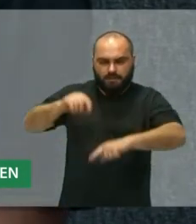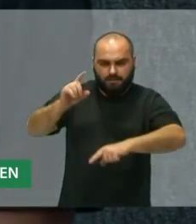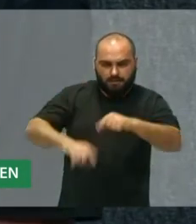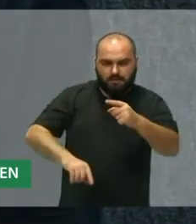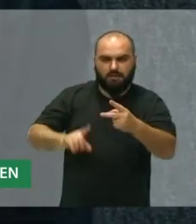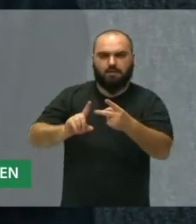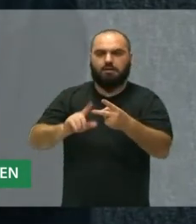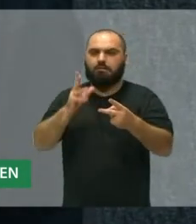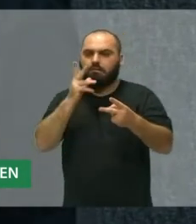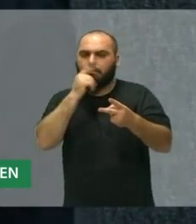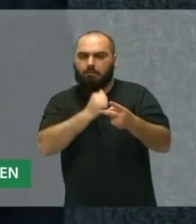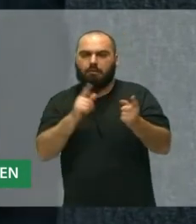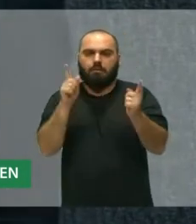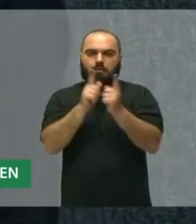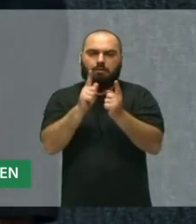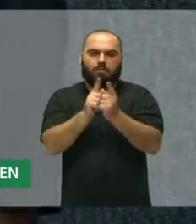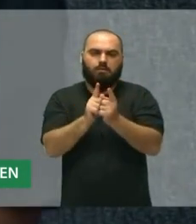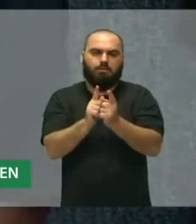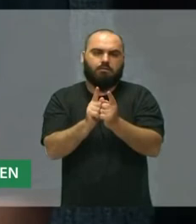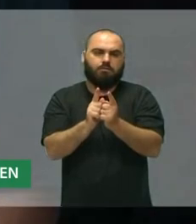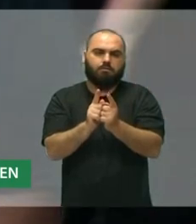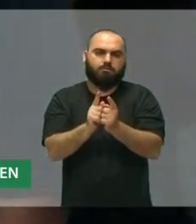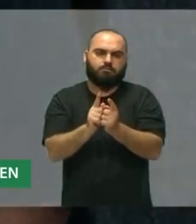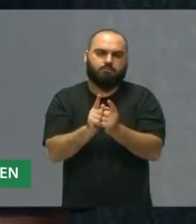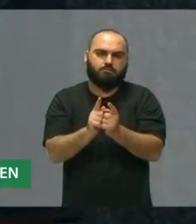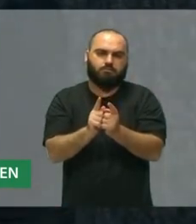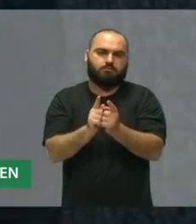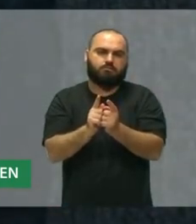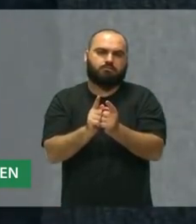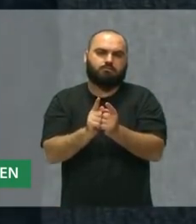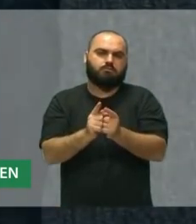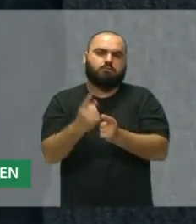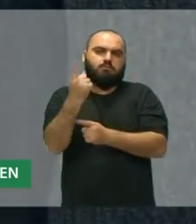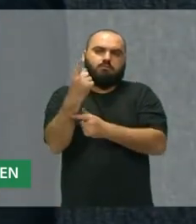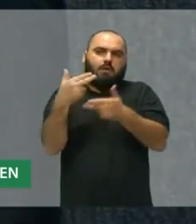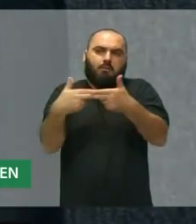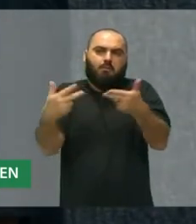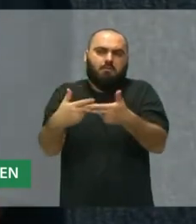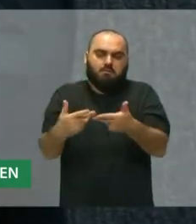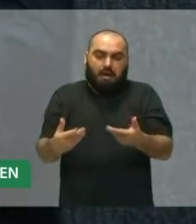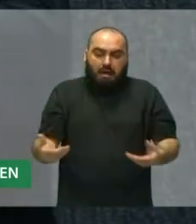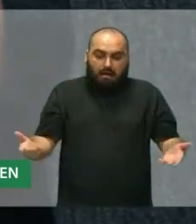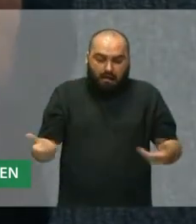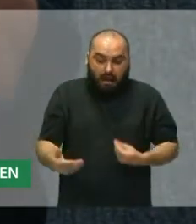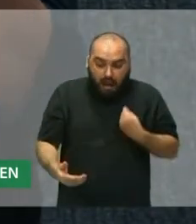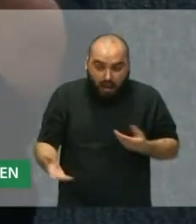demora no atendimento, não é uma coisa que é recente, é uma coisa